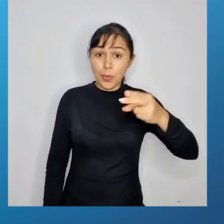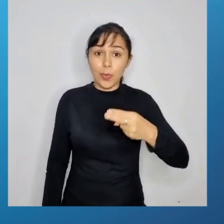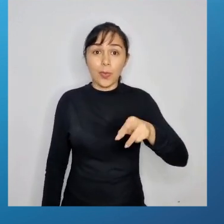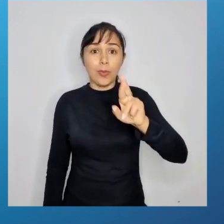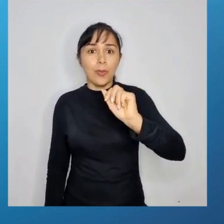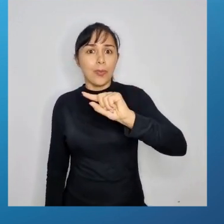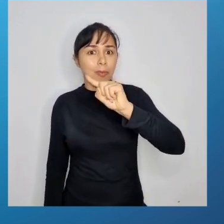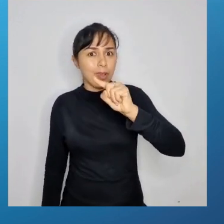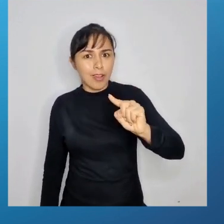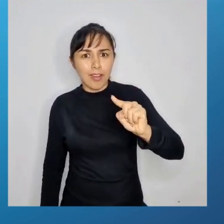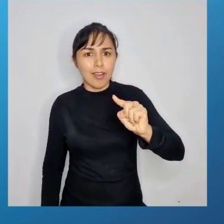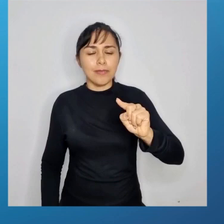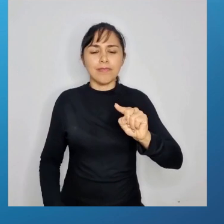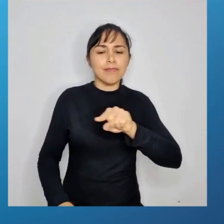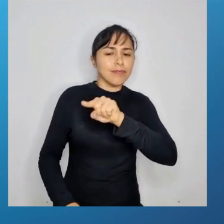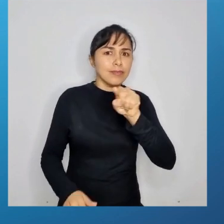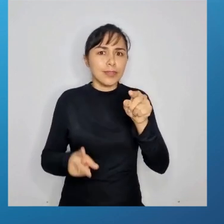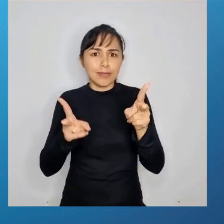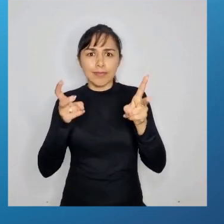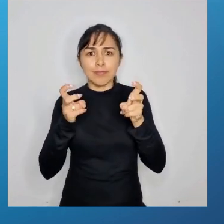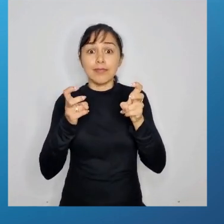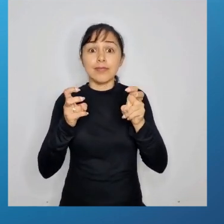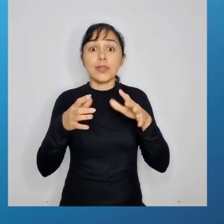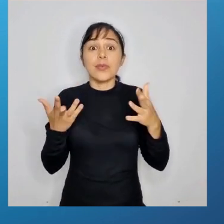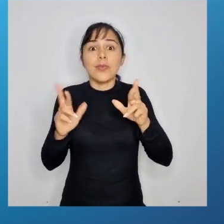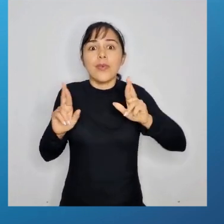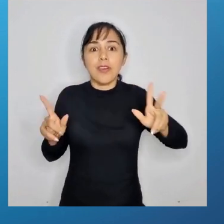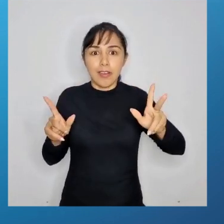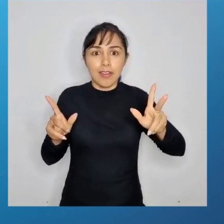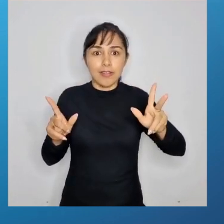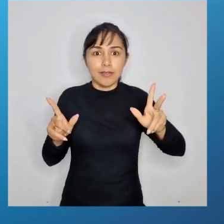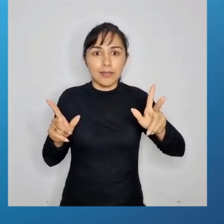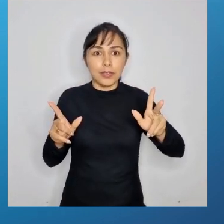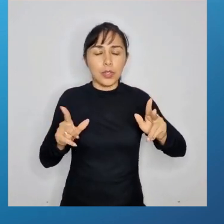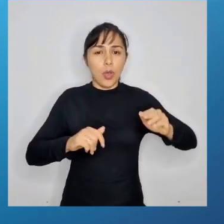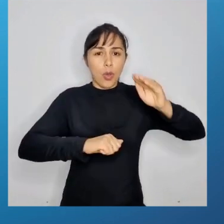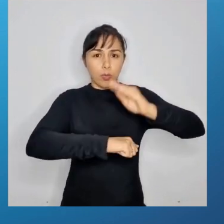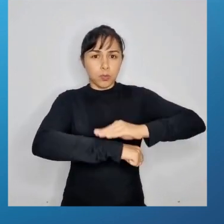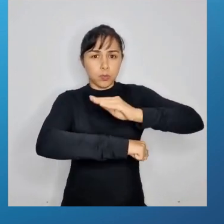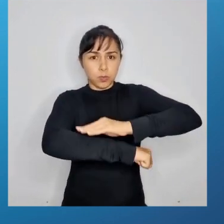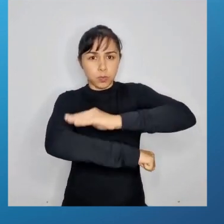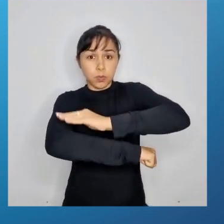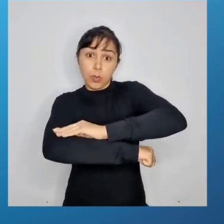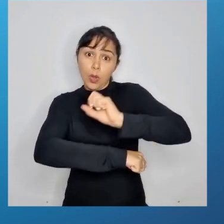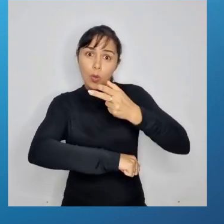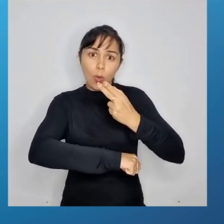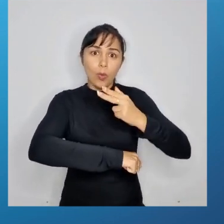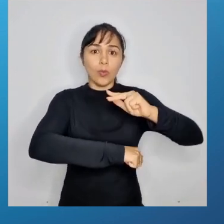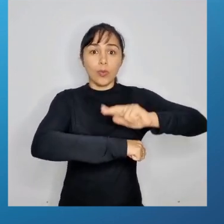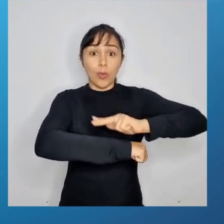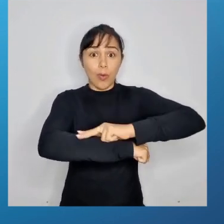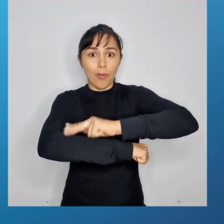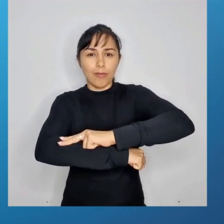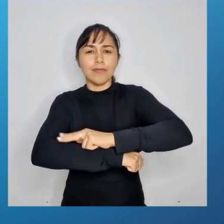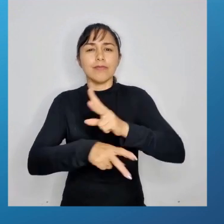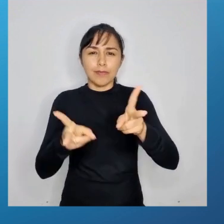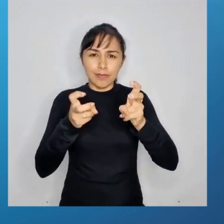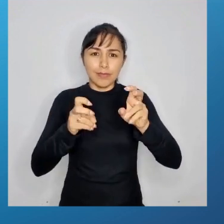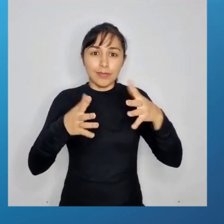assim, você consegue diferenciá-lo? Tem certeza que é realmente um sapo, é uma rã? Vamos entender como se dá essa